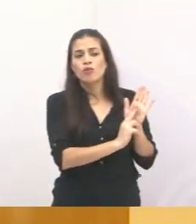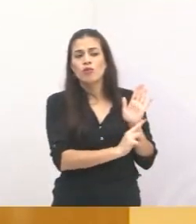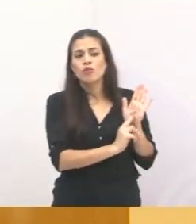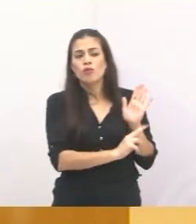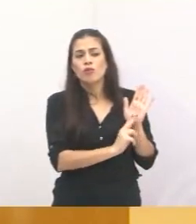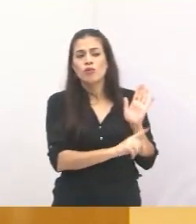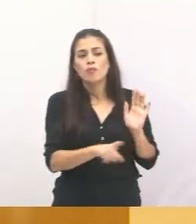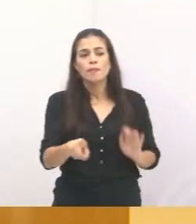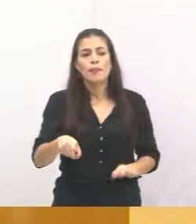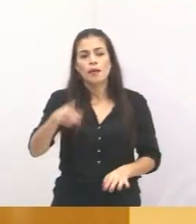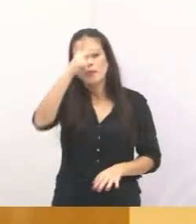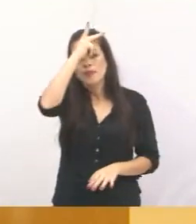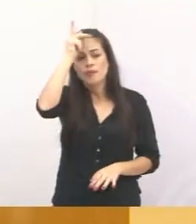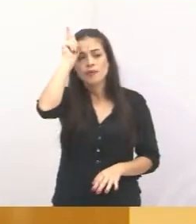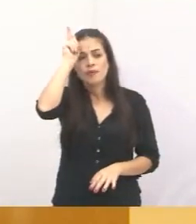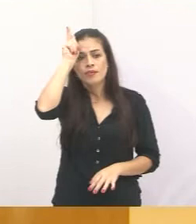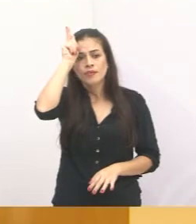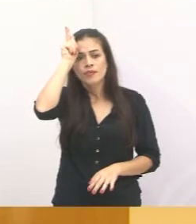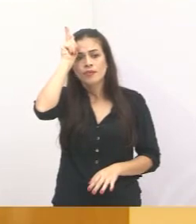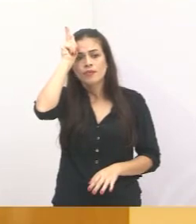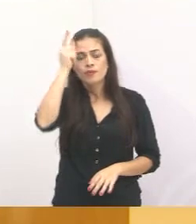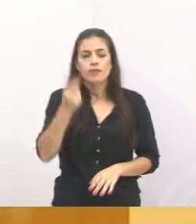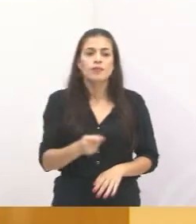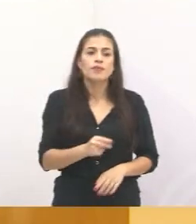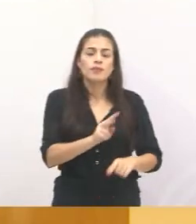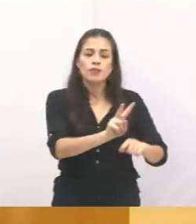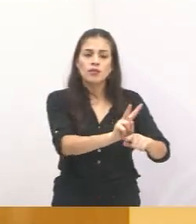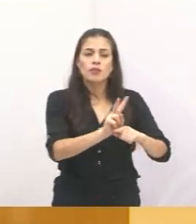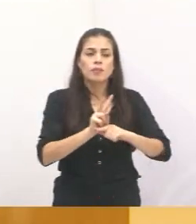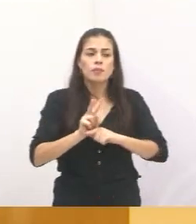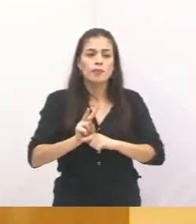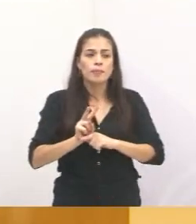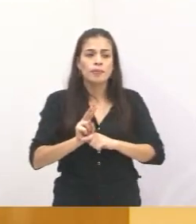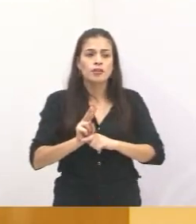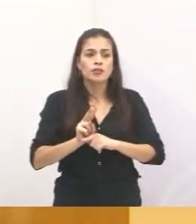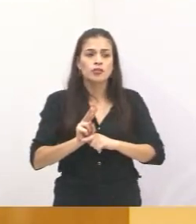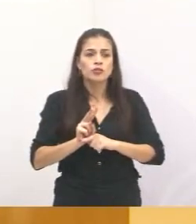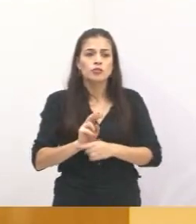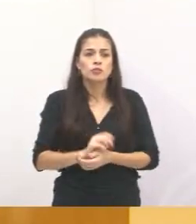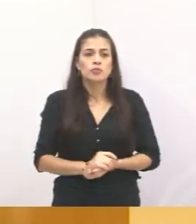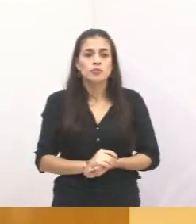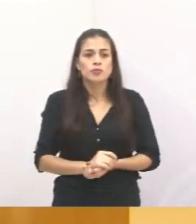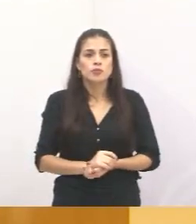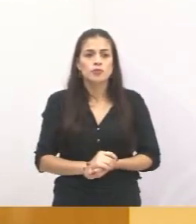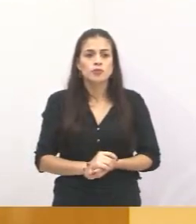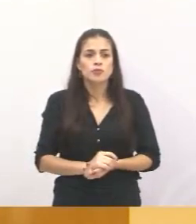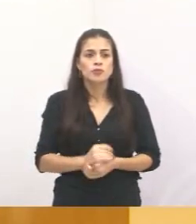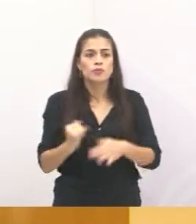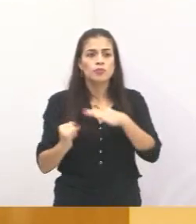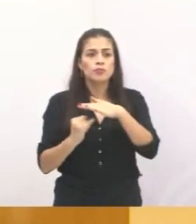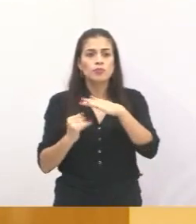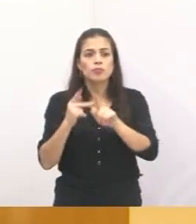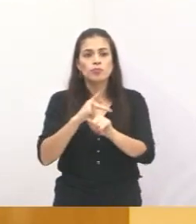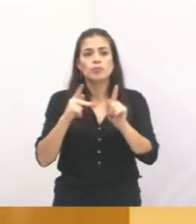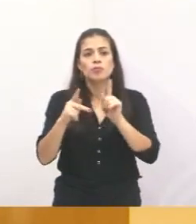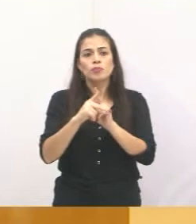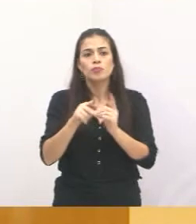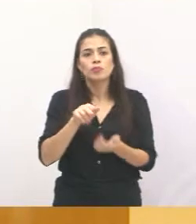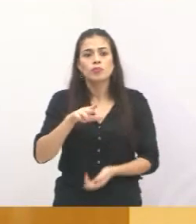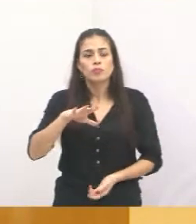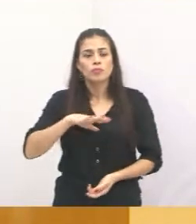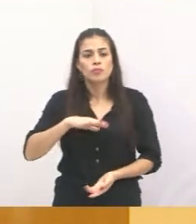junto à IPMJ. Citou aqui o nome do ex-prefeito Hamilton, que não fez empréstimo, mas